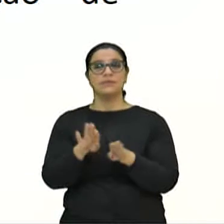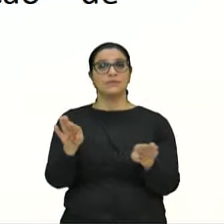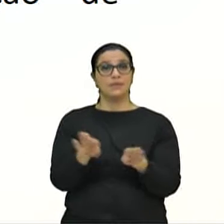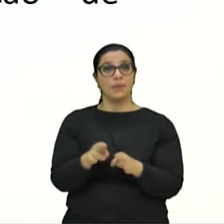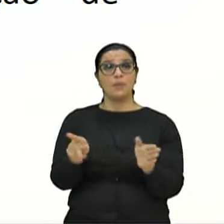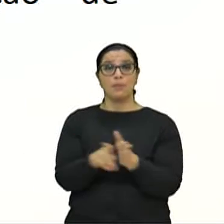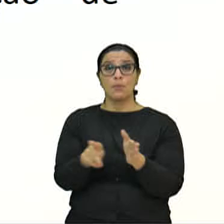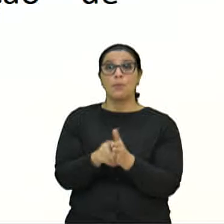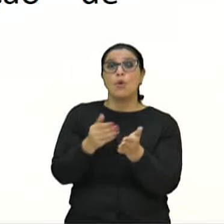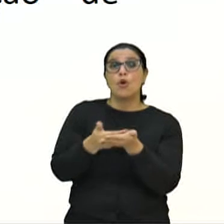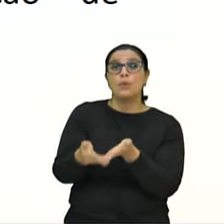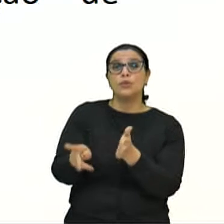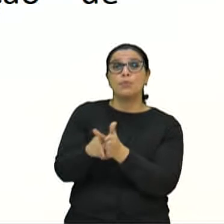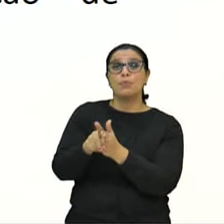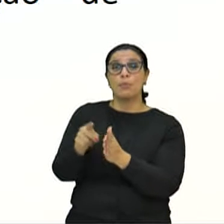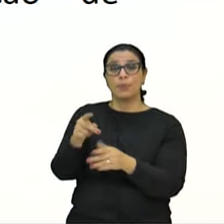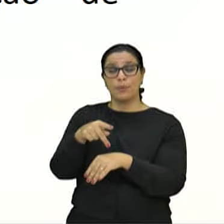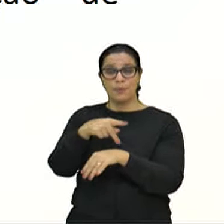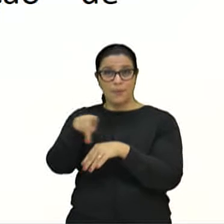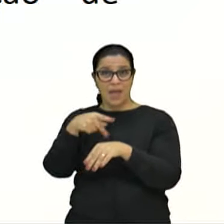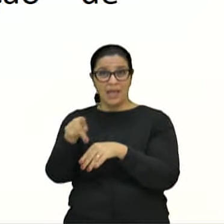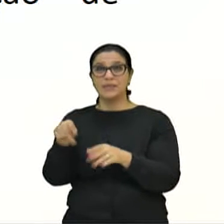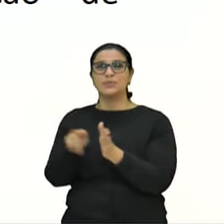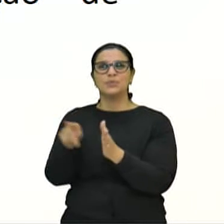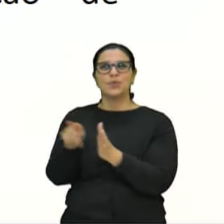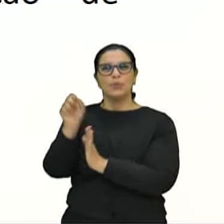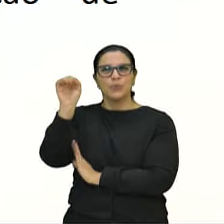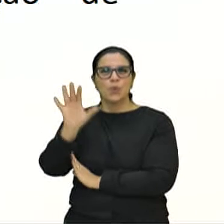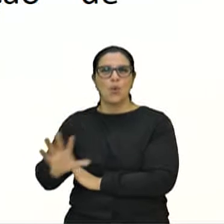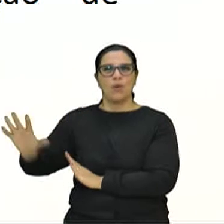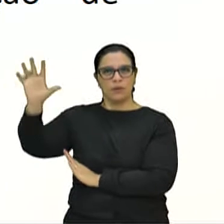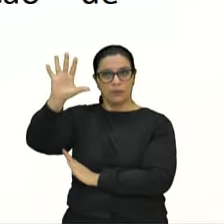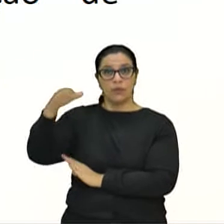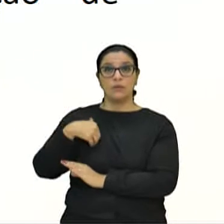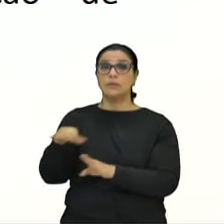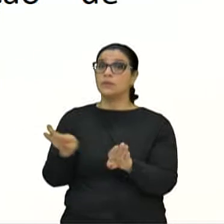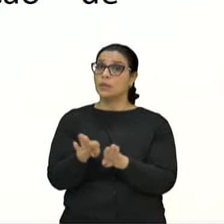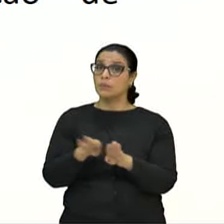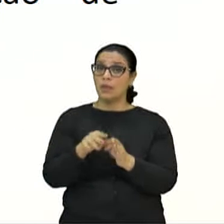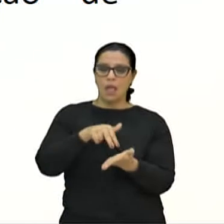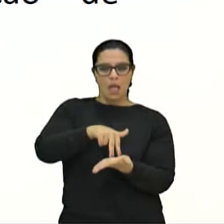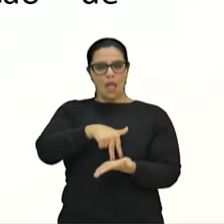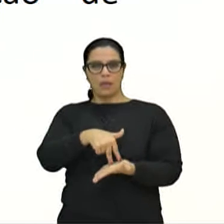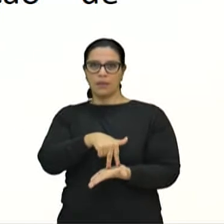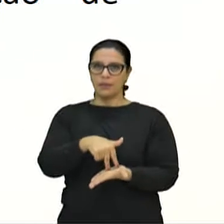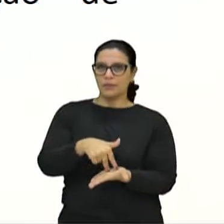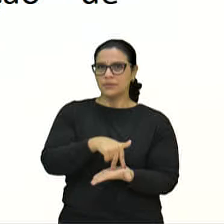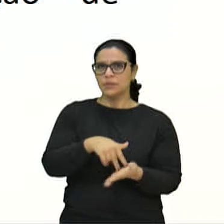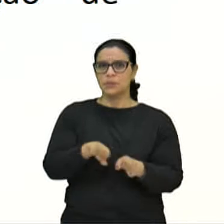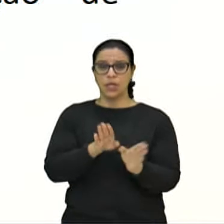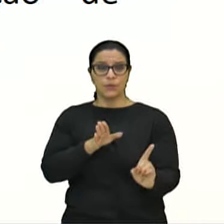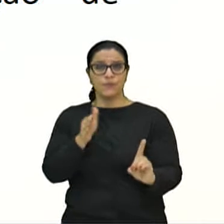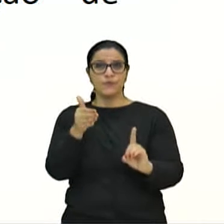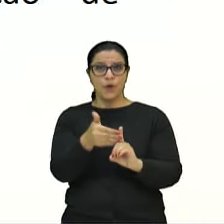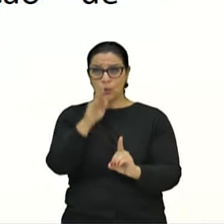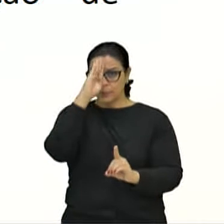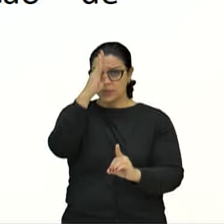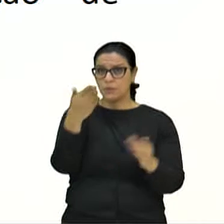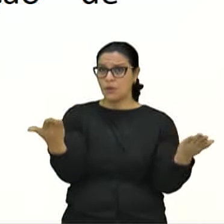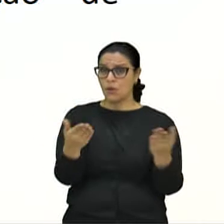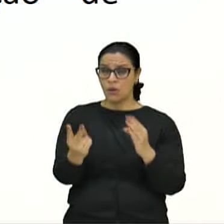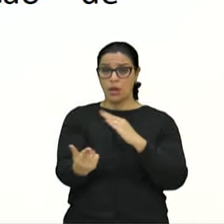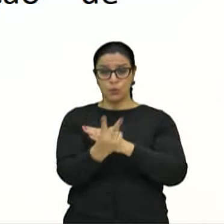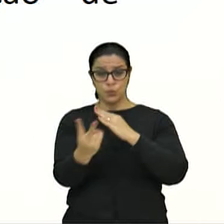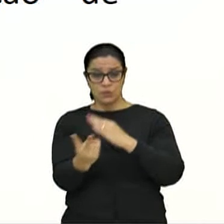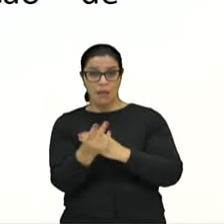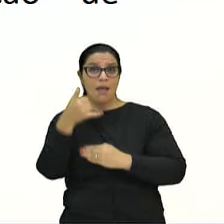foram organizadas e utilizadas na busca pelo equilíbrio e, consequentemente, seus enfoques concentram-se principalmente na prevenção